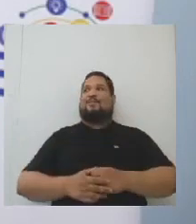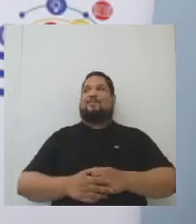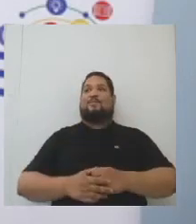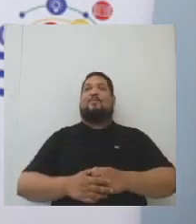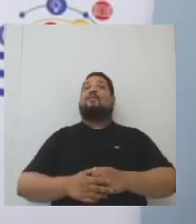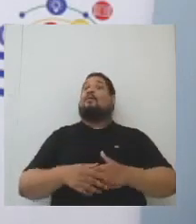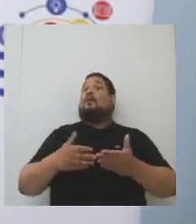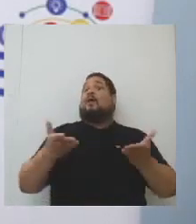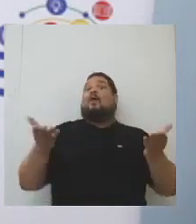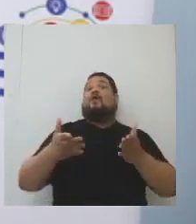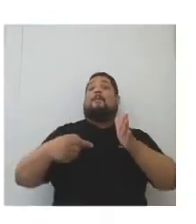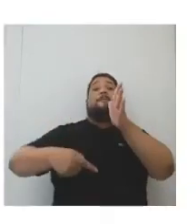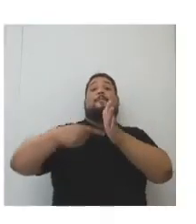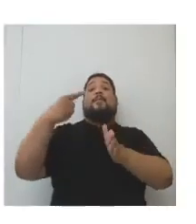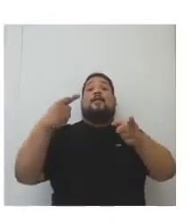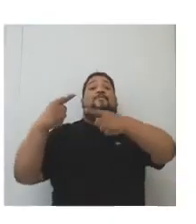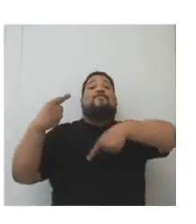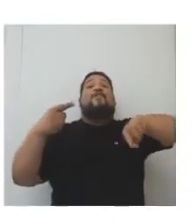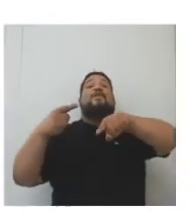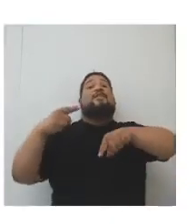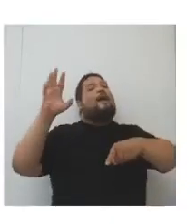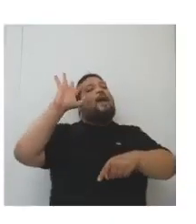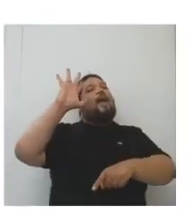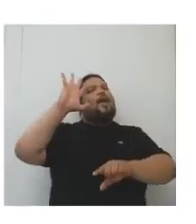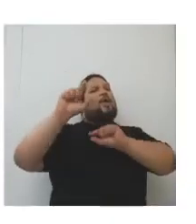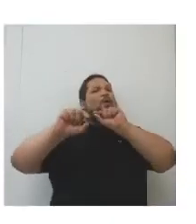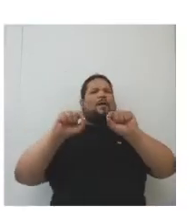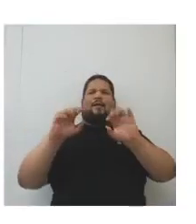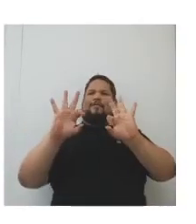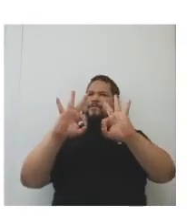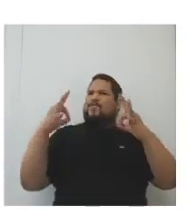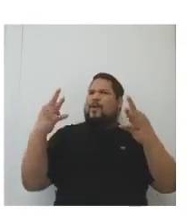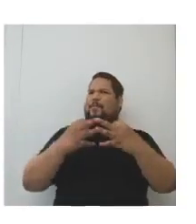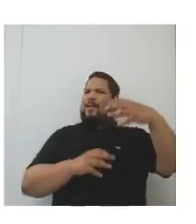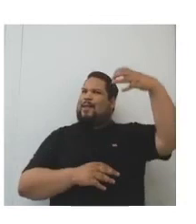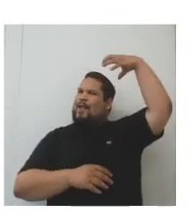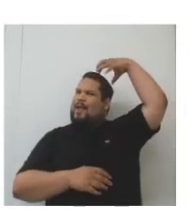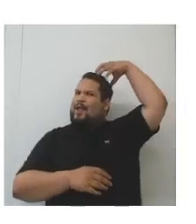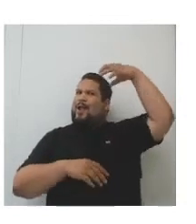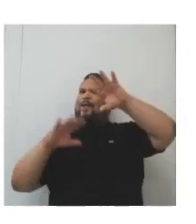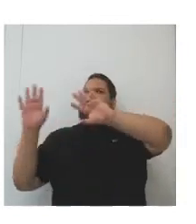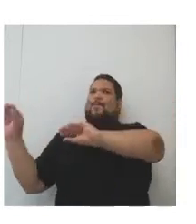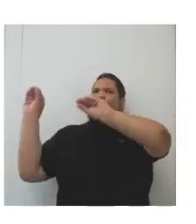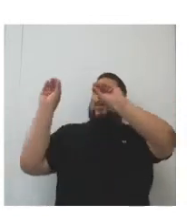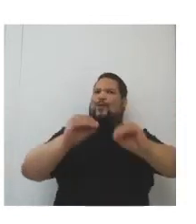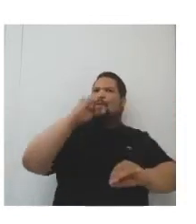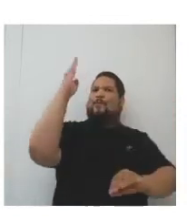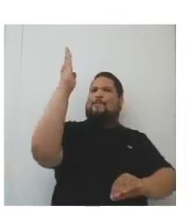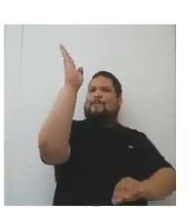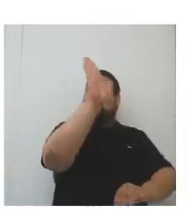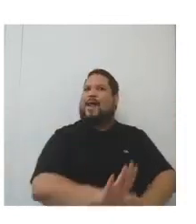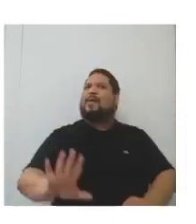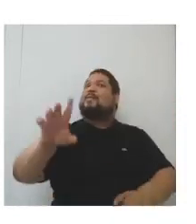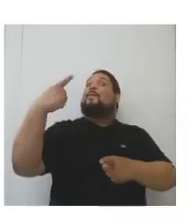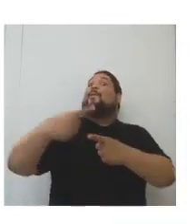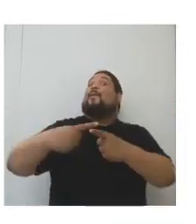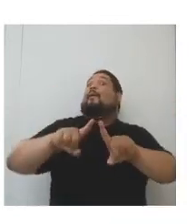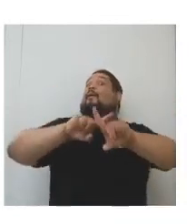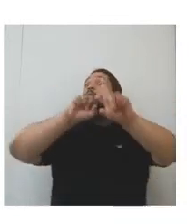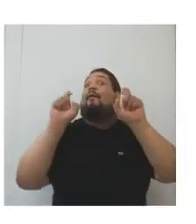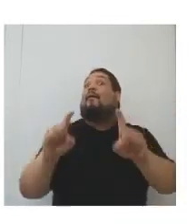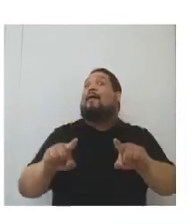vamos lá, primeira coisa que a gente deve pensar, por que é que a família real veio para o Brasil? Por quê? Por quê?